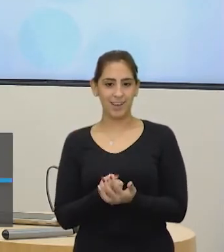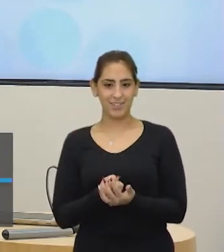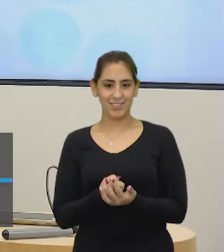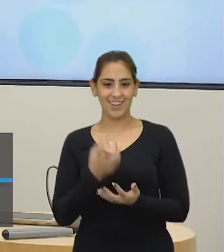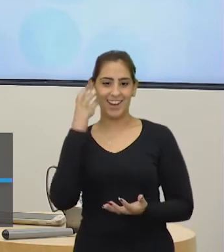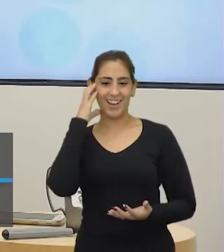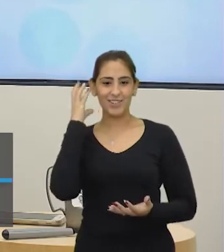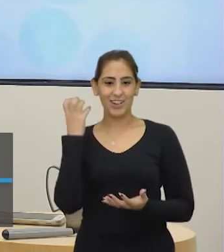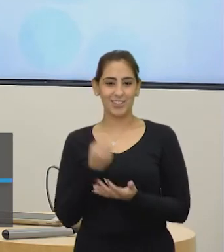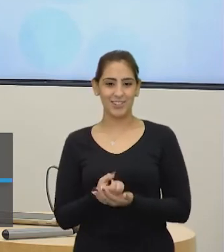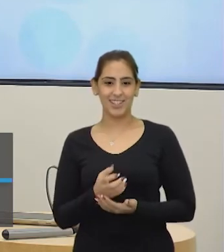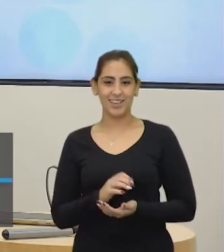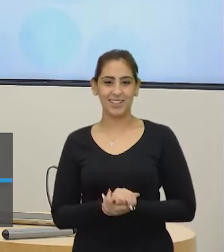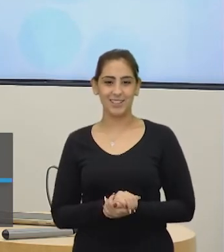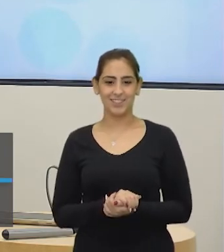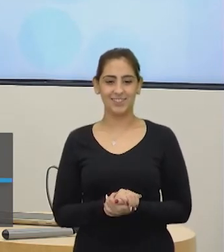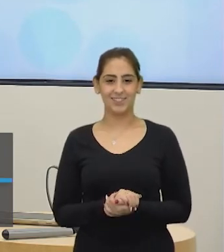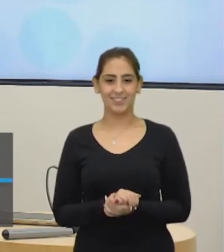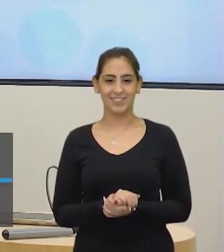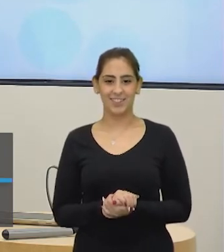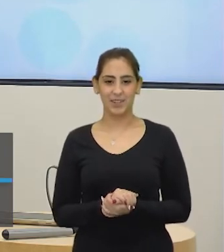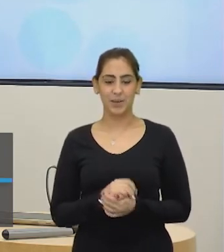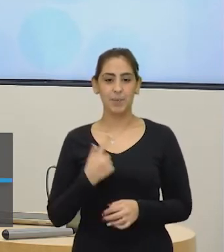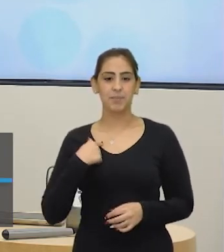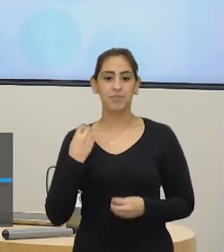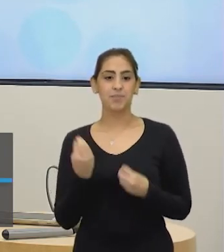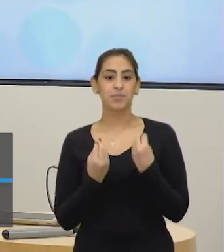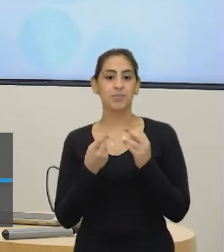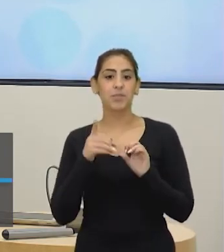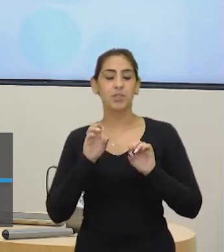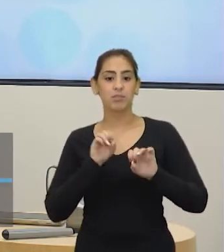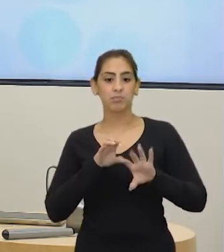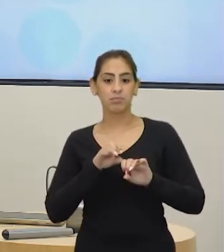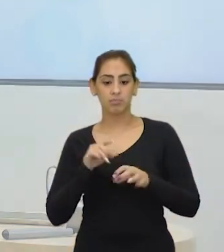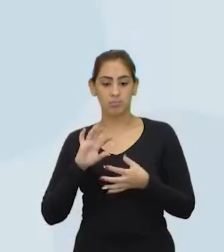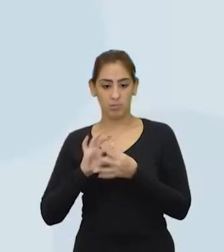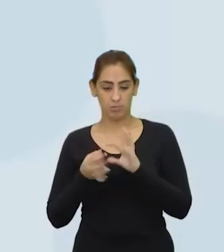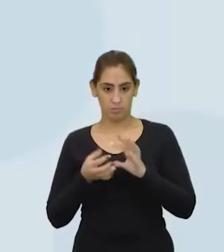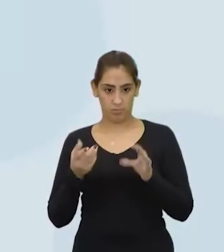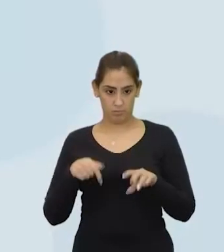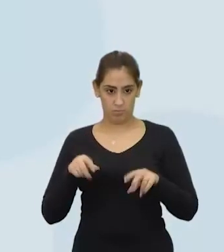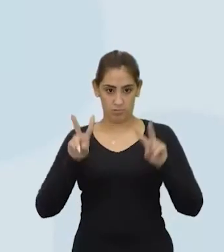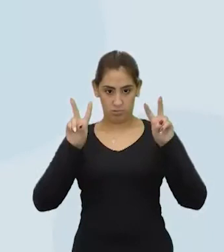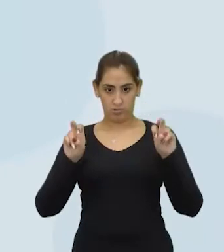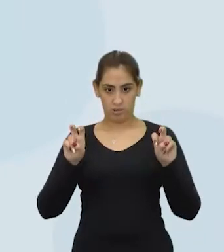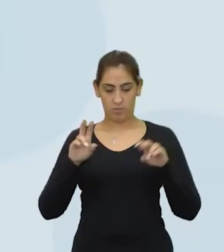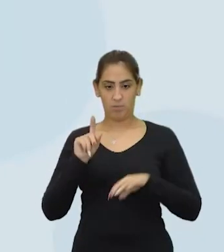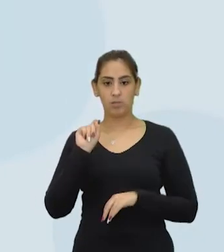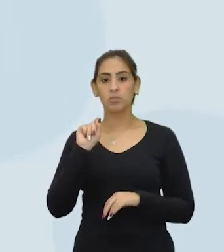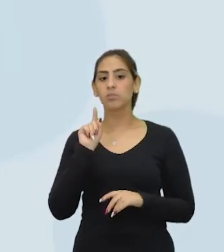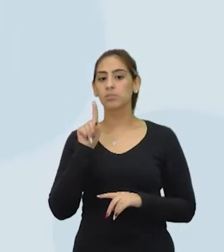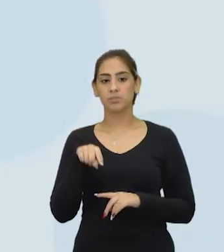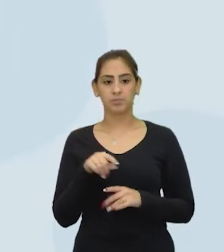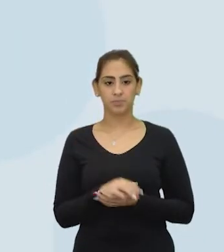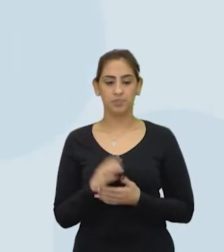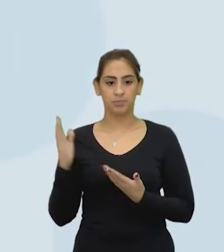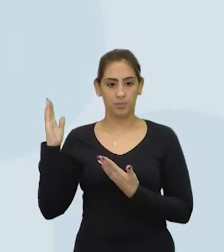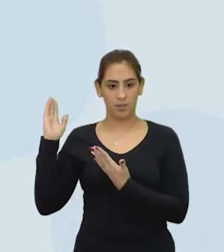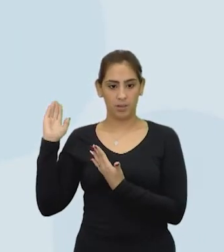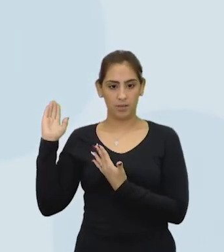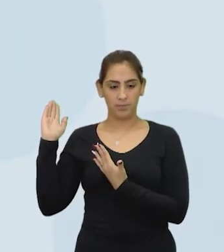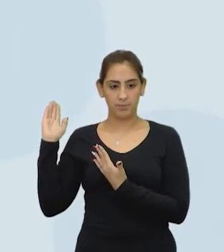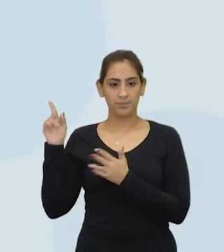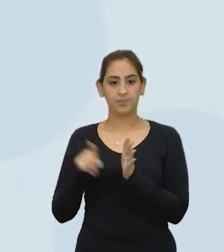um projeto, e o projeto é escrito, tá? Então, o conteúdo de hoje está aí na tela. Análise dos elementos linguísticos